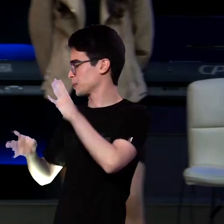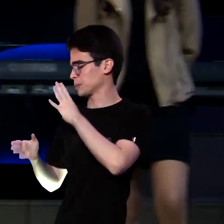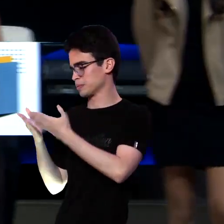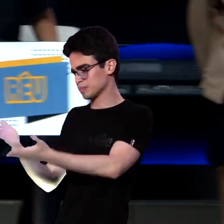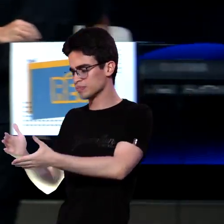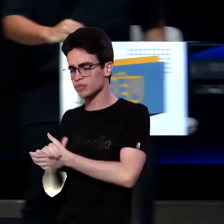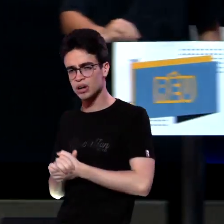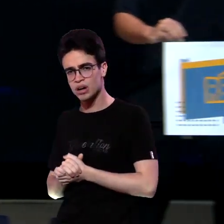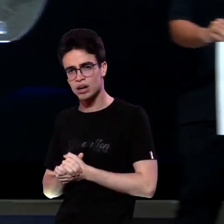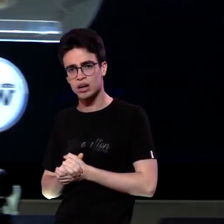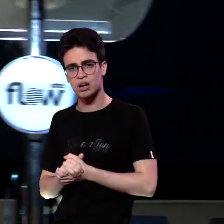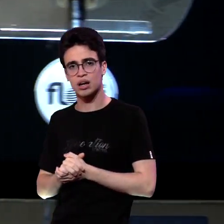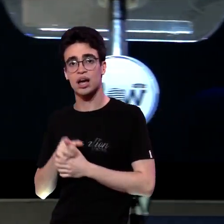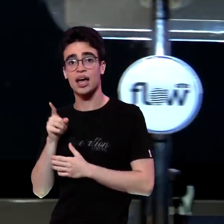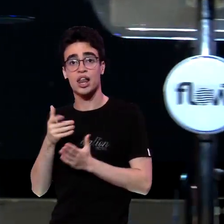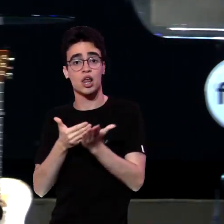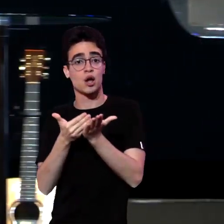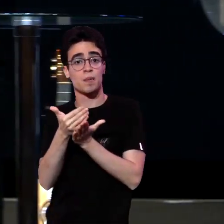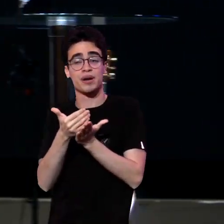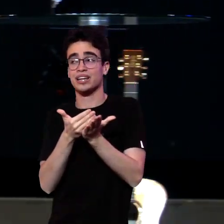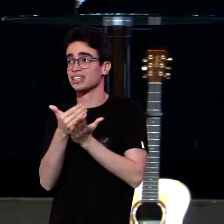E ele começava, Deus,